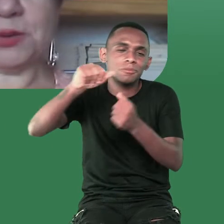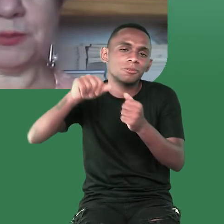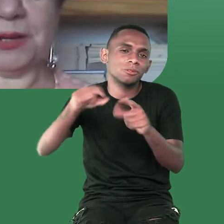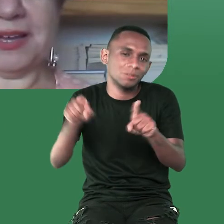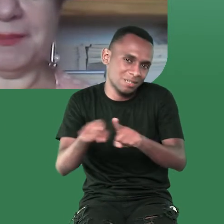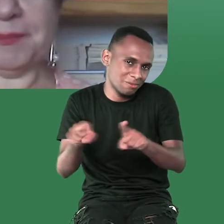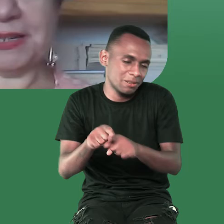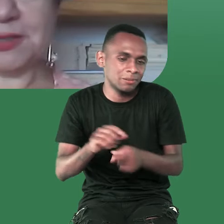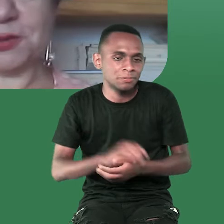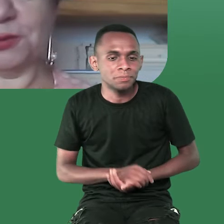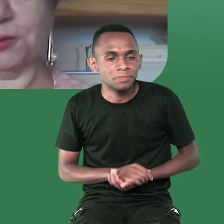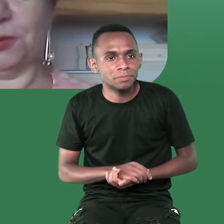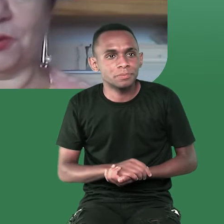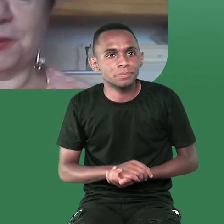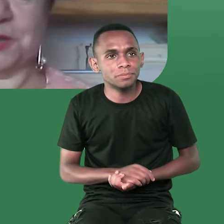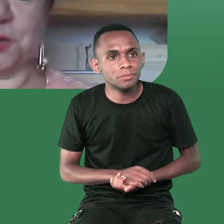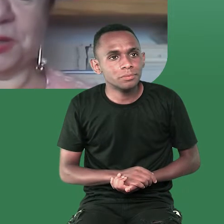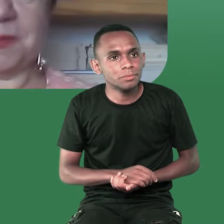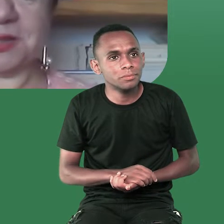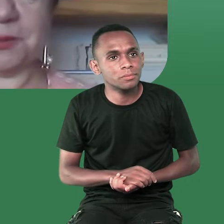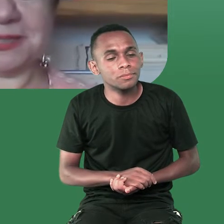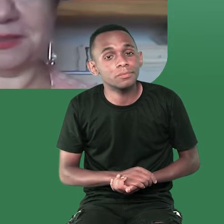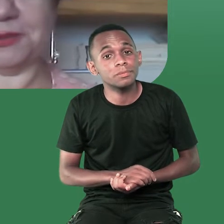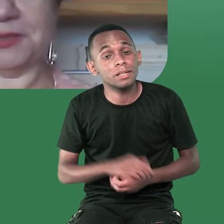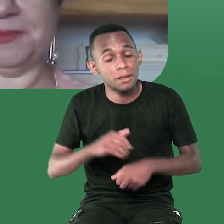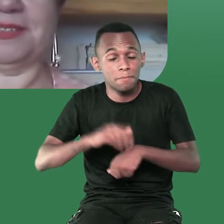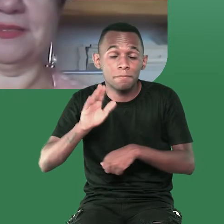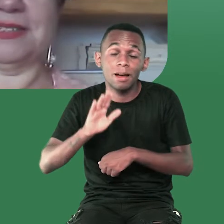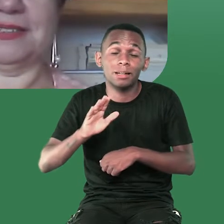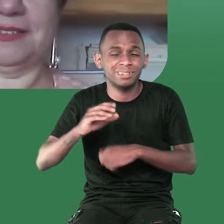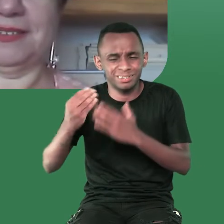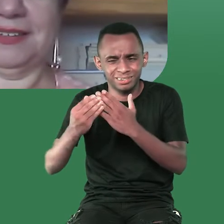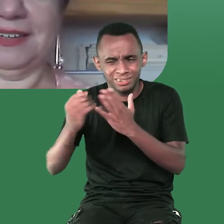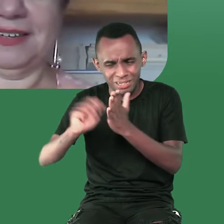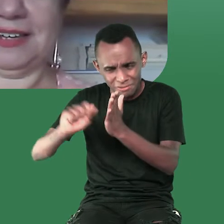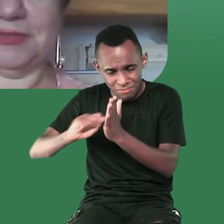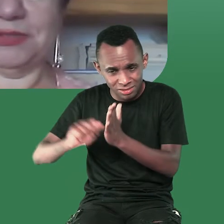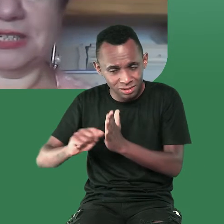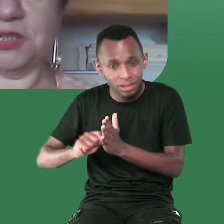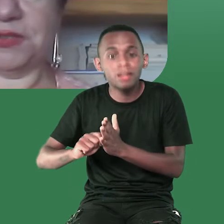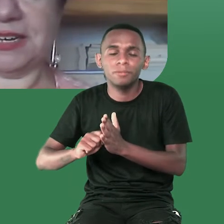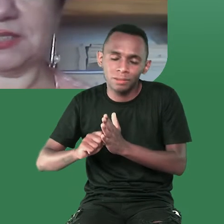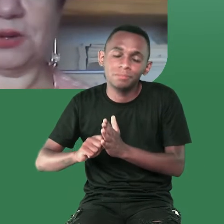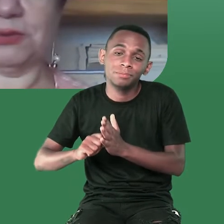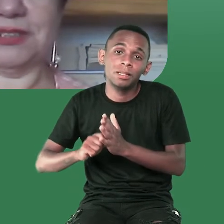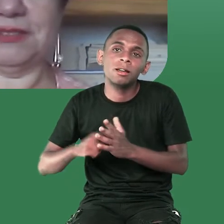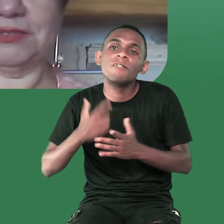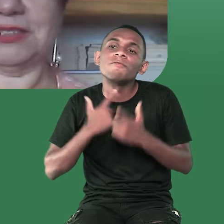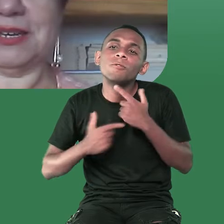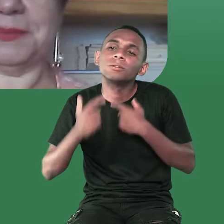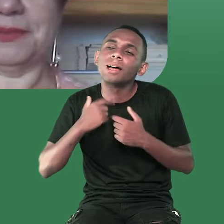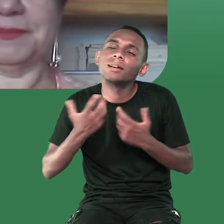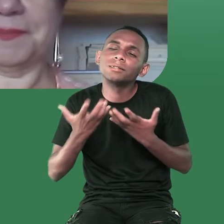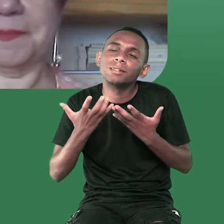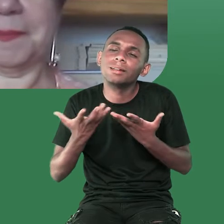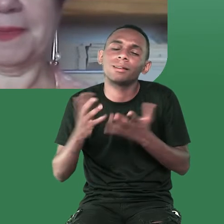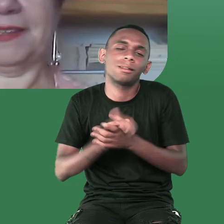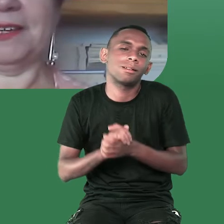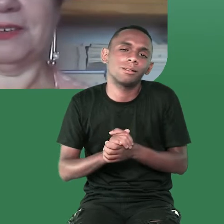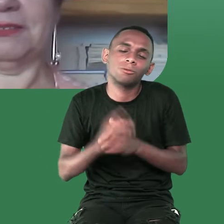né? menos como editora e mais como escritora mesmo, assim. Aquela vontade de ficar só com os livros,